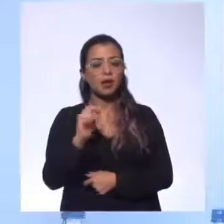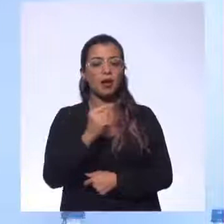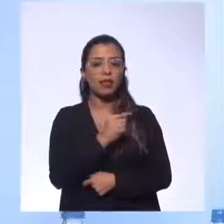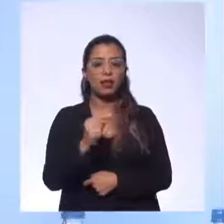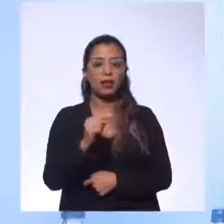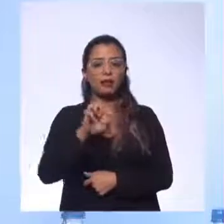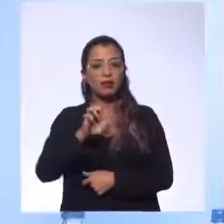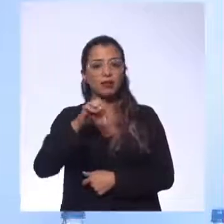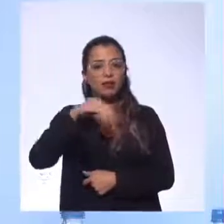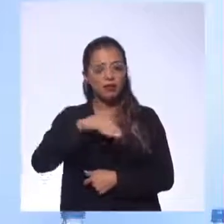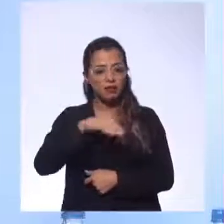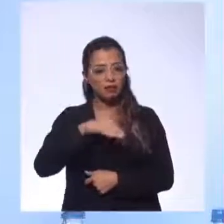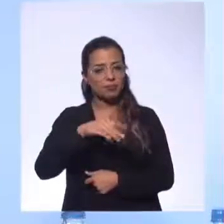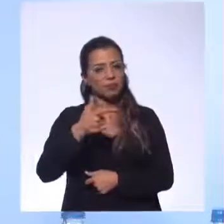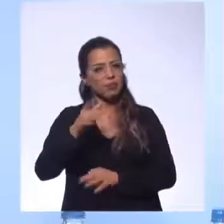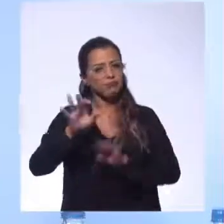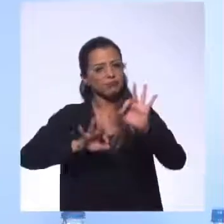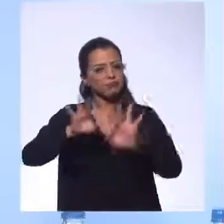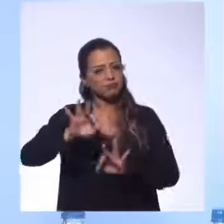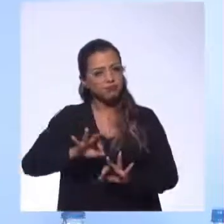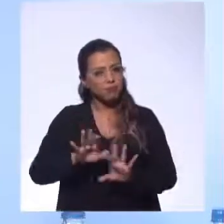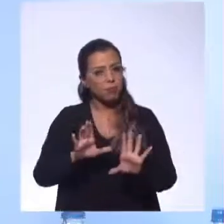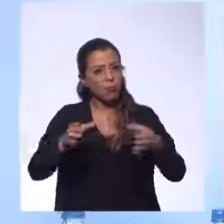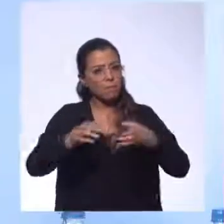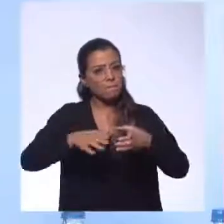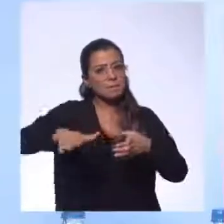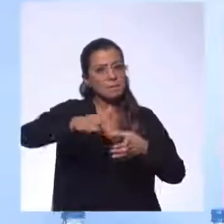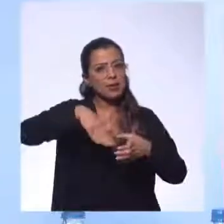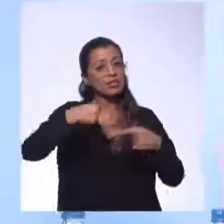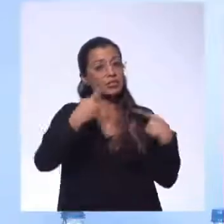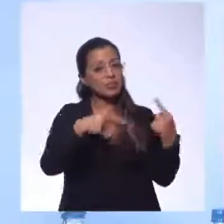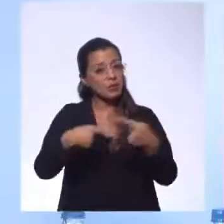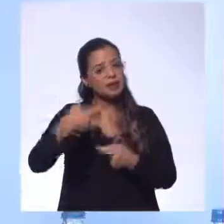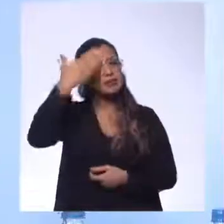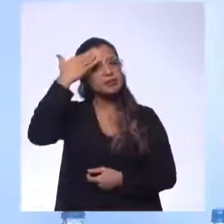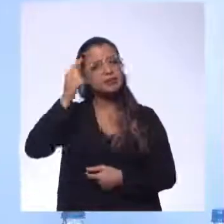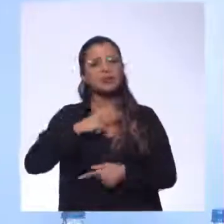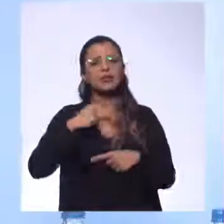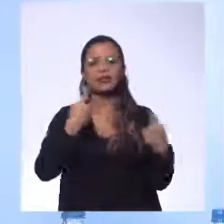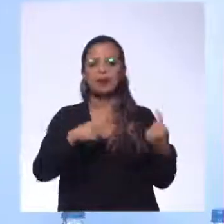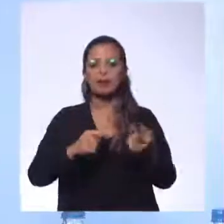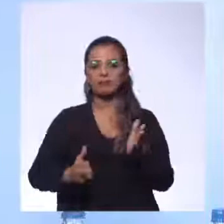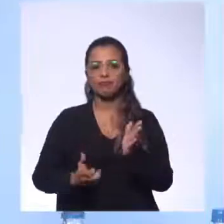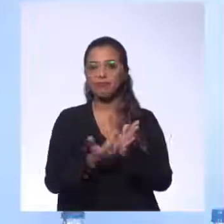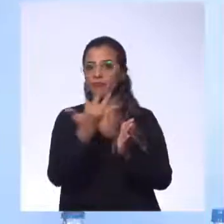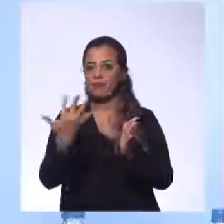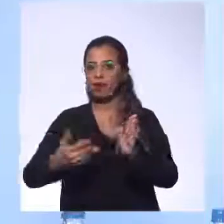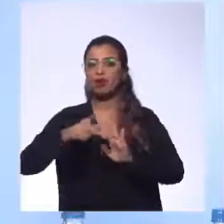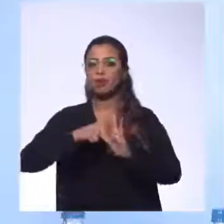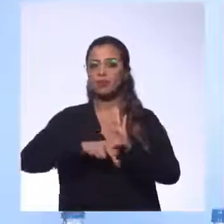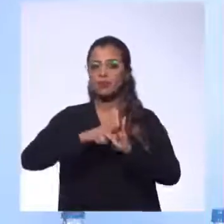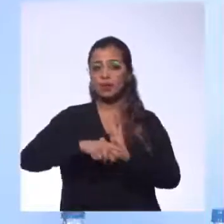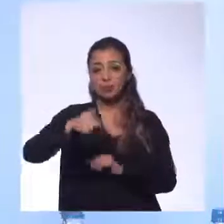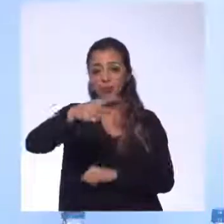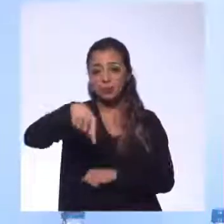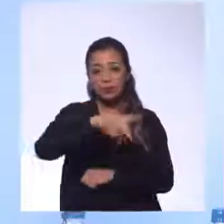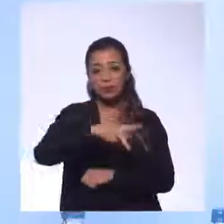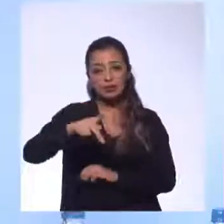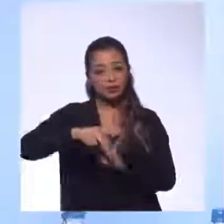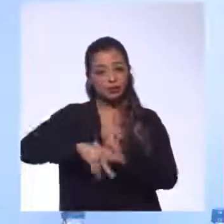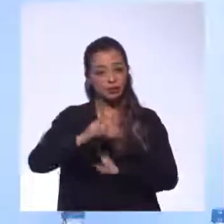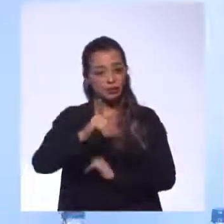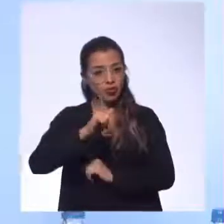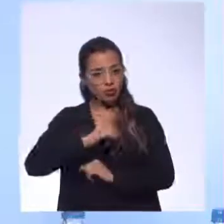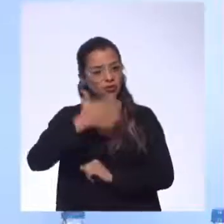CMSP_EM. Então, construam aí ambientes de debate. A gente sabe que já tem vários projetos. Se professores tiverem projetos e quiserem mandar para a gente, porque eu sei que